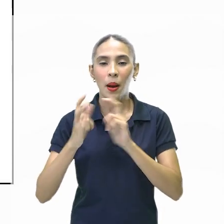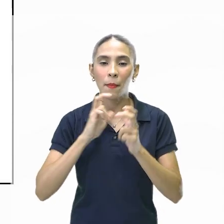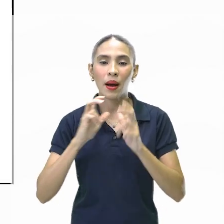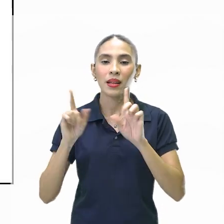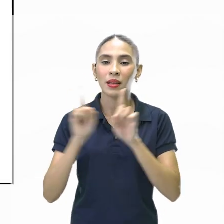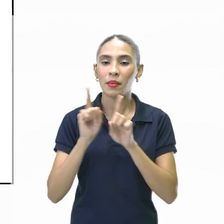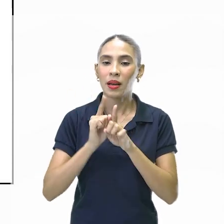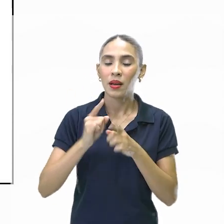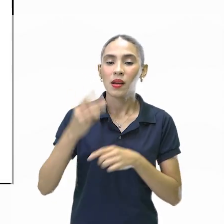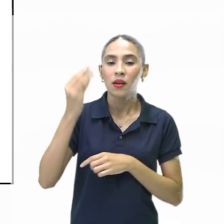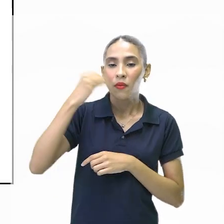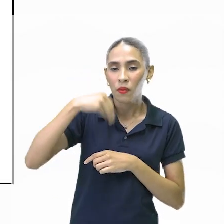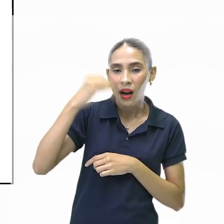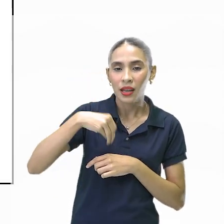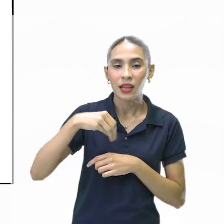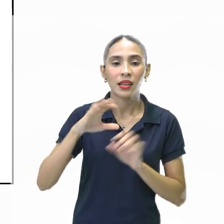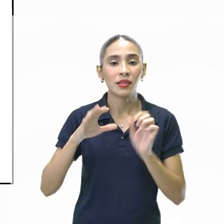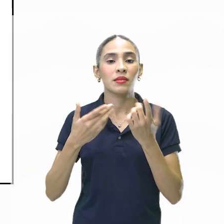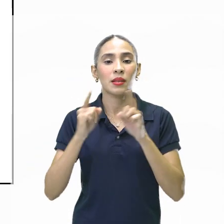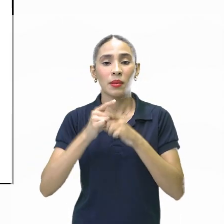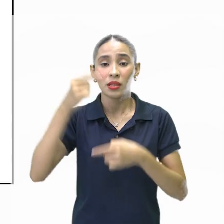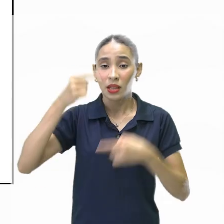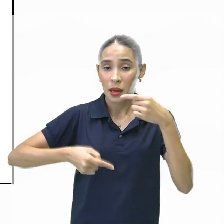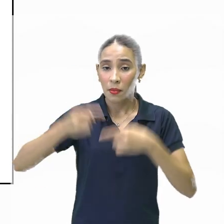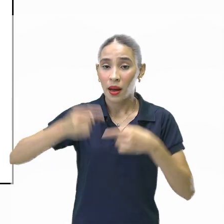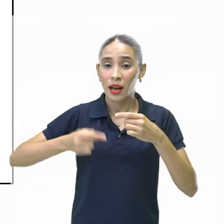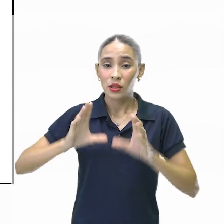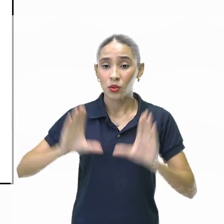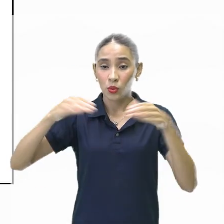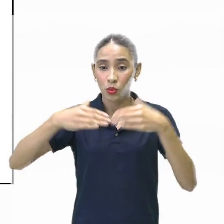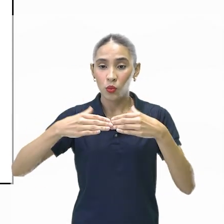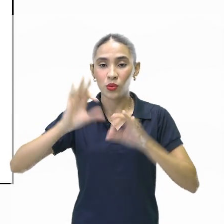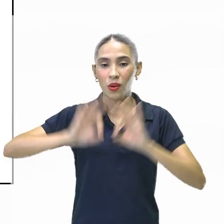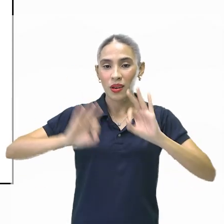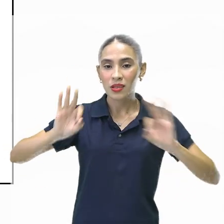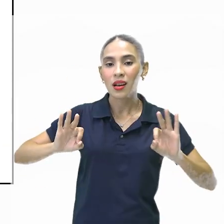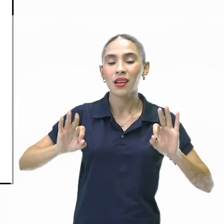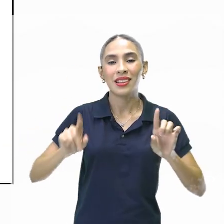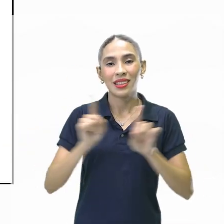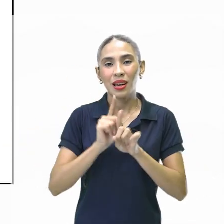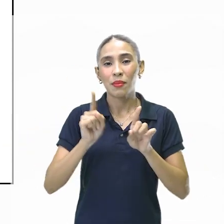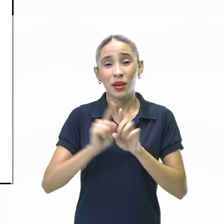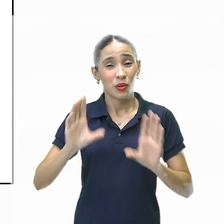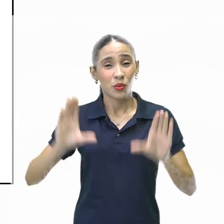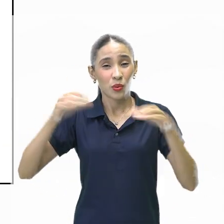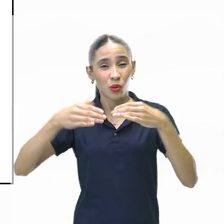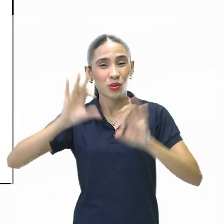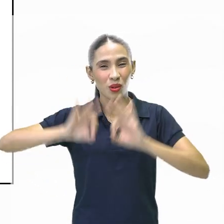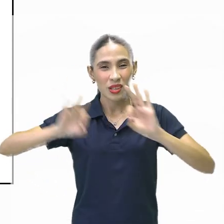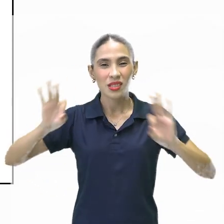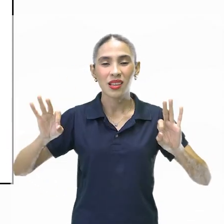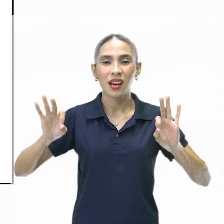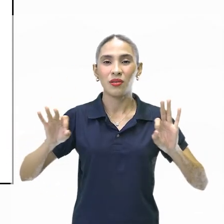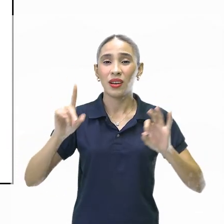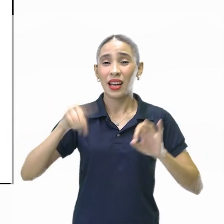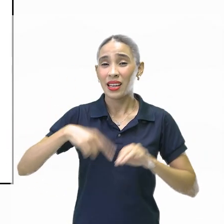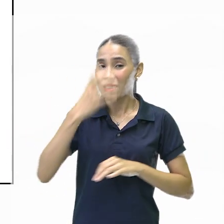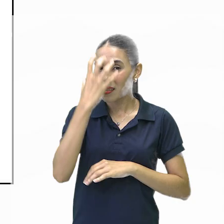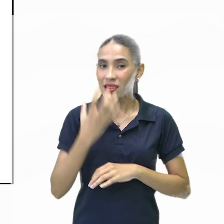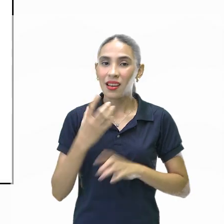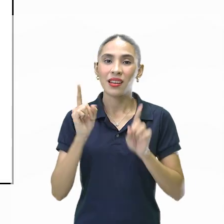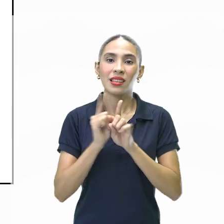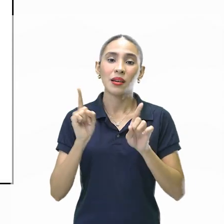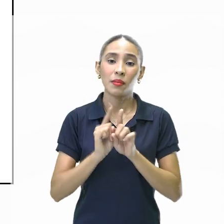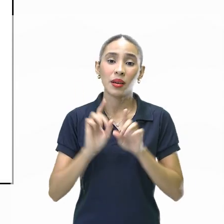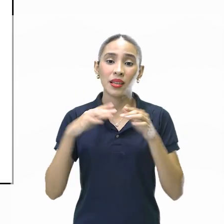na segurança e reacende debate sobre torcidas organizadas. Essa questão das torcidas organizadas é bem séria, né? Ao invés de